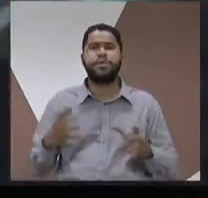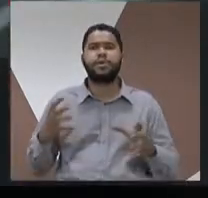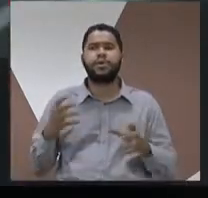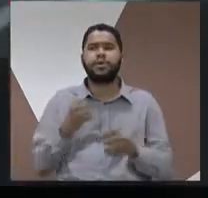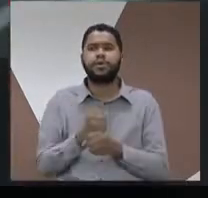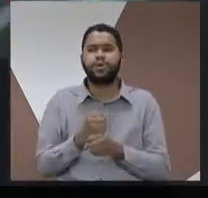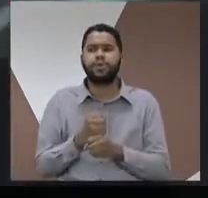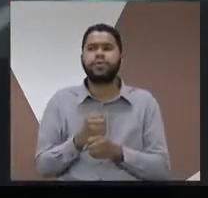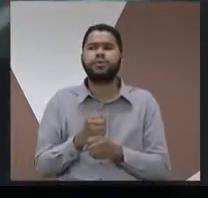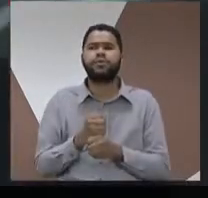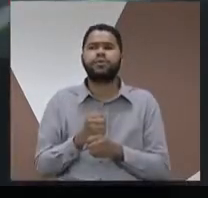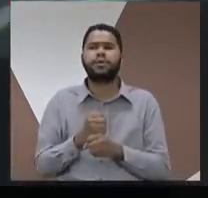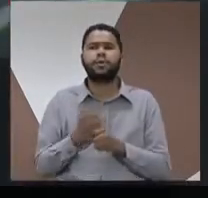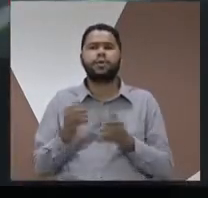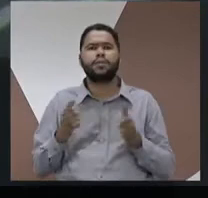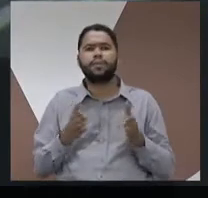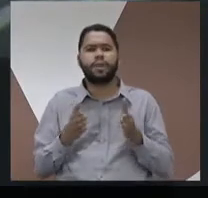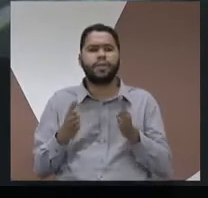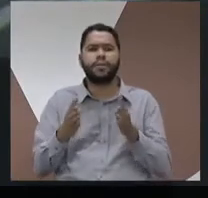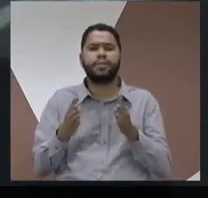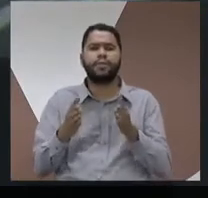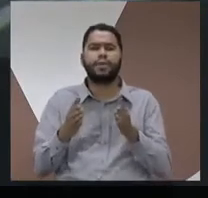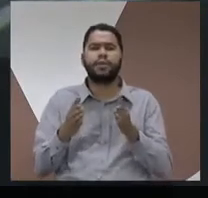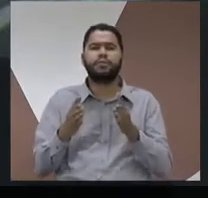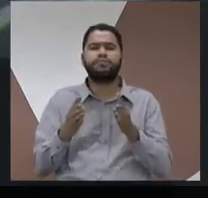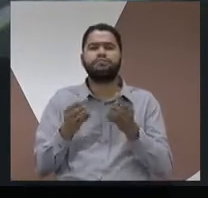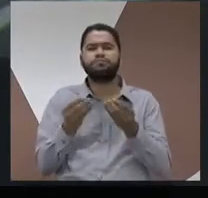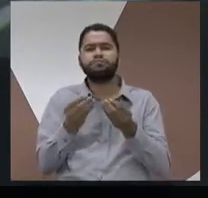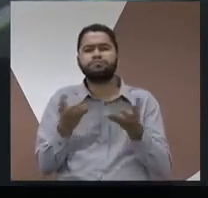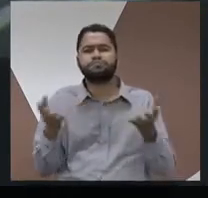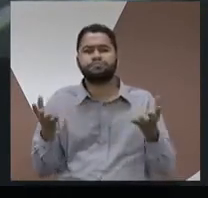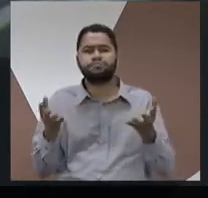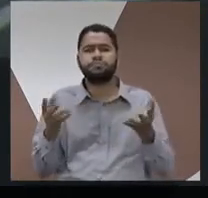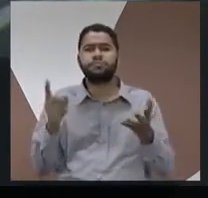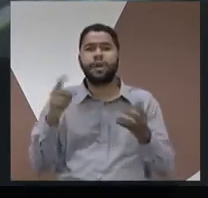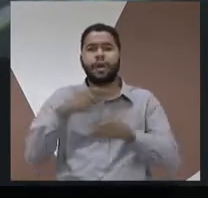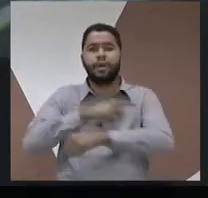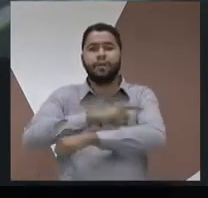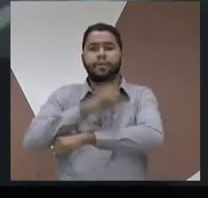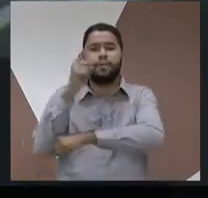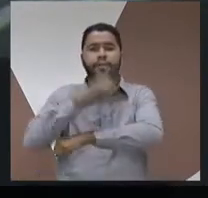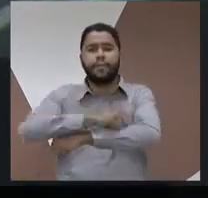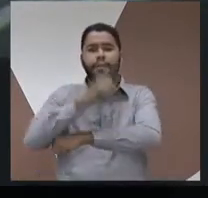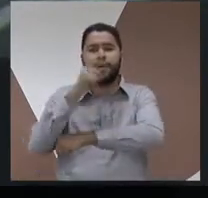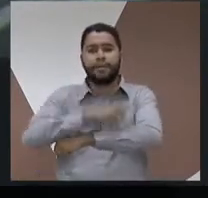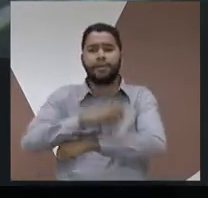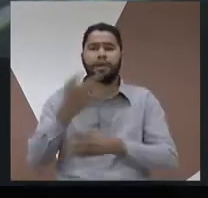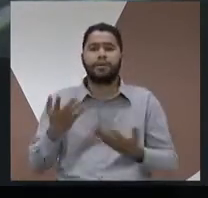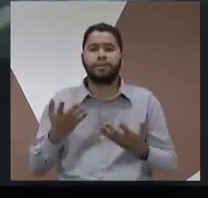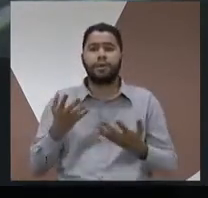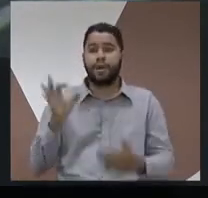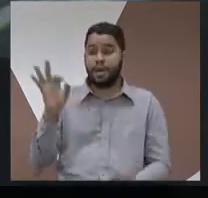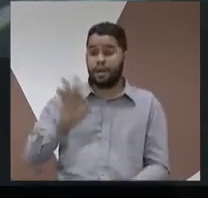ver. Traçado baseado em concessões e pedágio. A tarifa